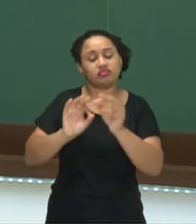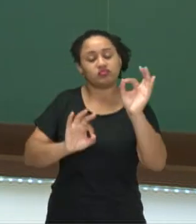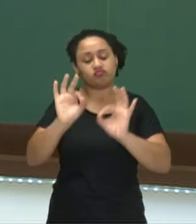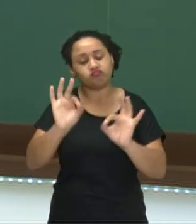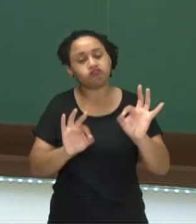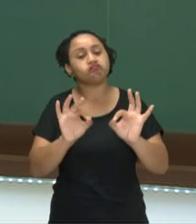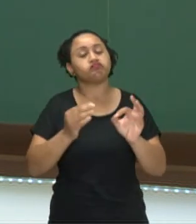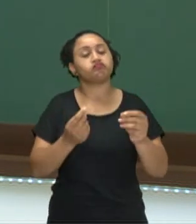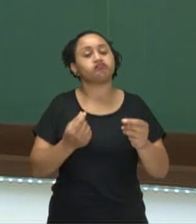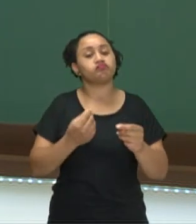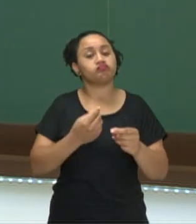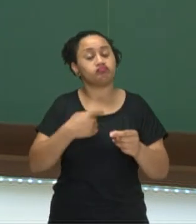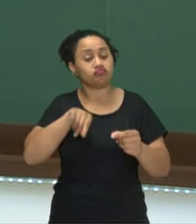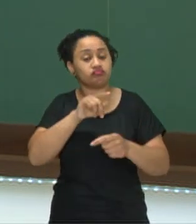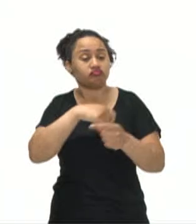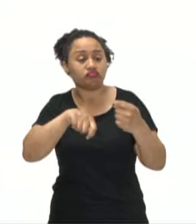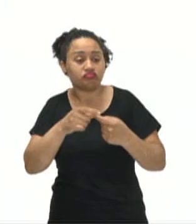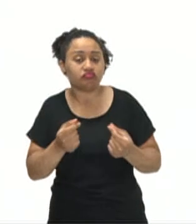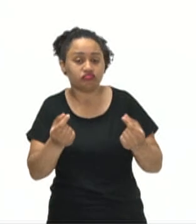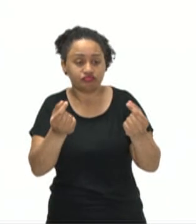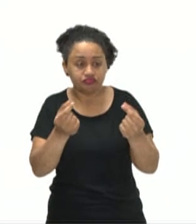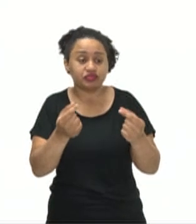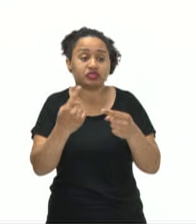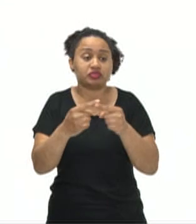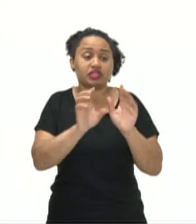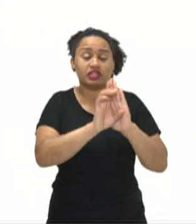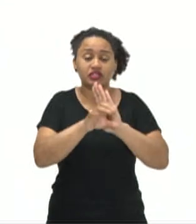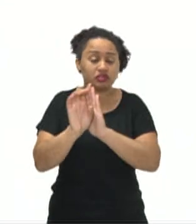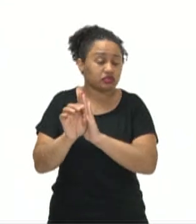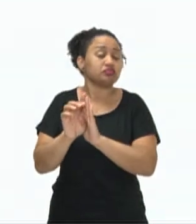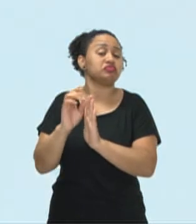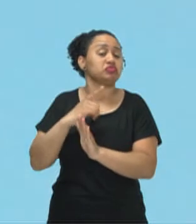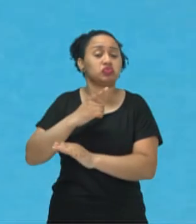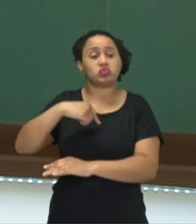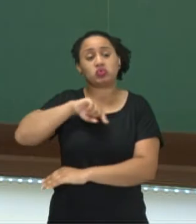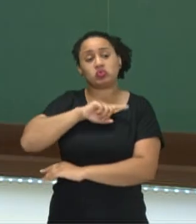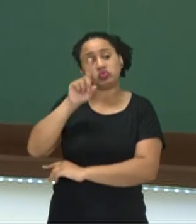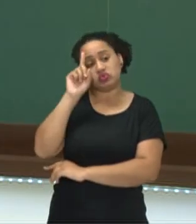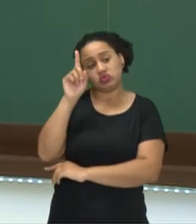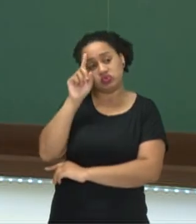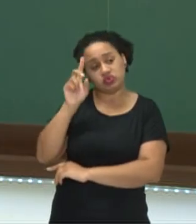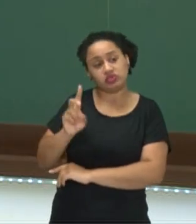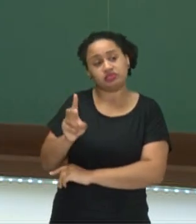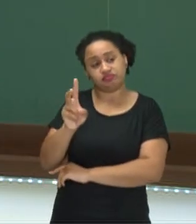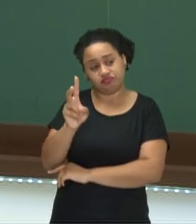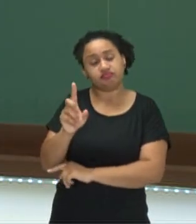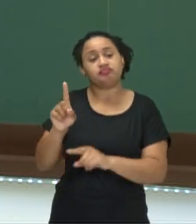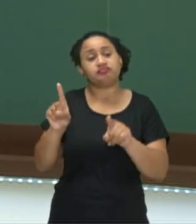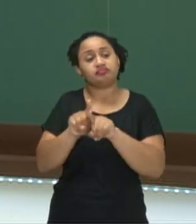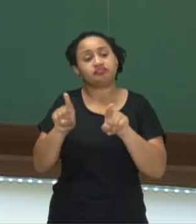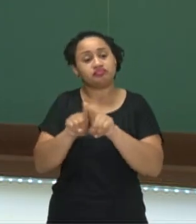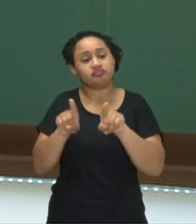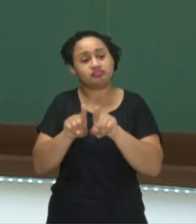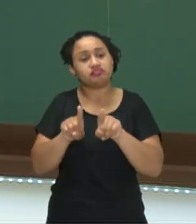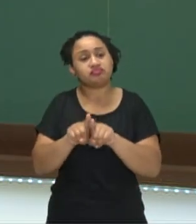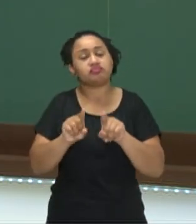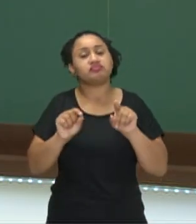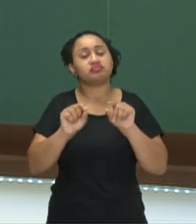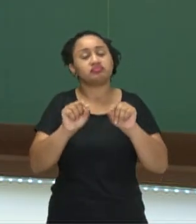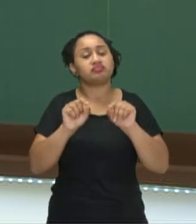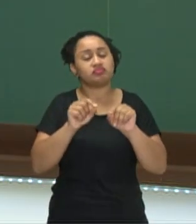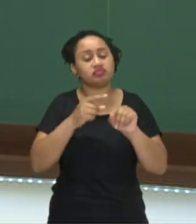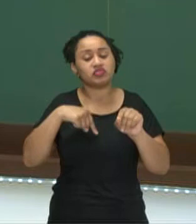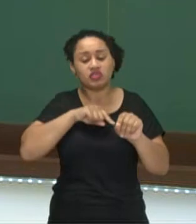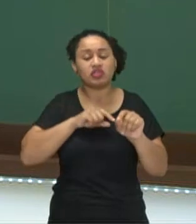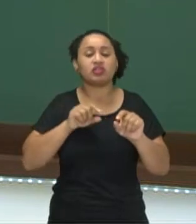a nossa vida financeira, pois esses conceitos fazem parte do nosso cotidiano e fazem parte também da